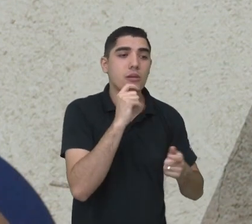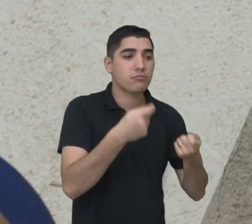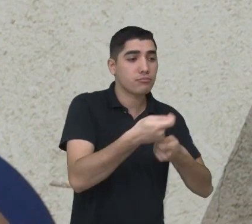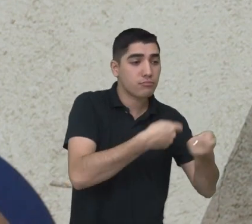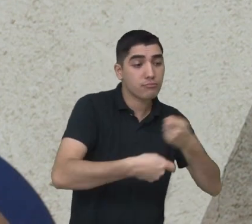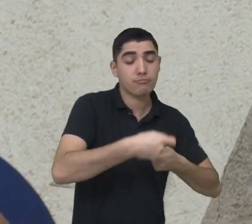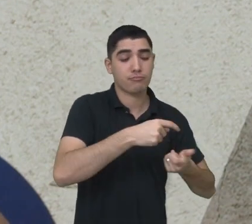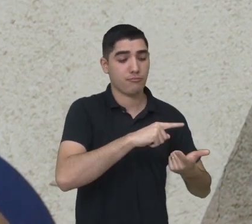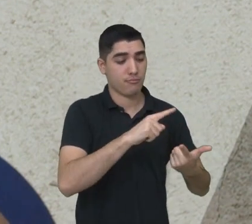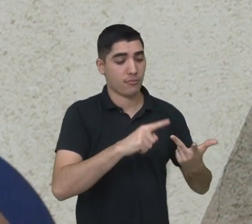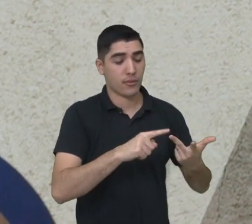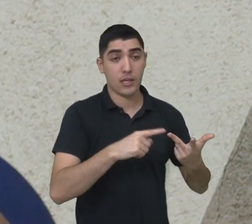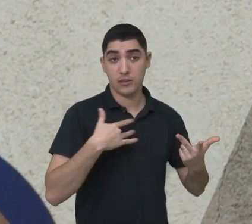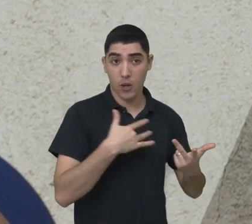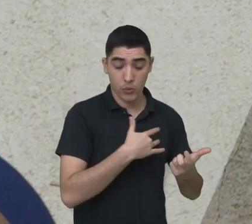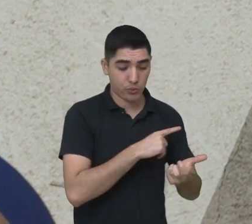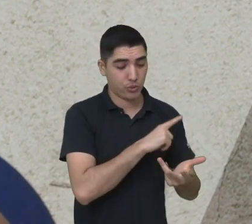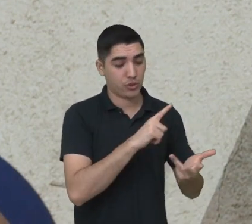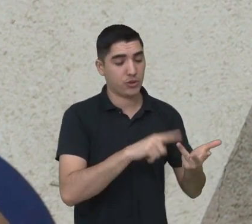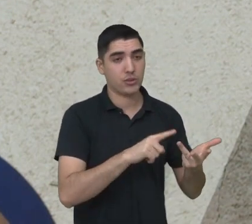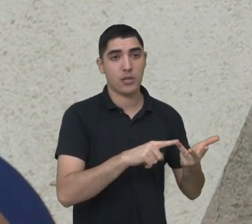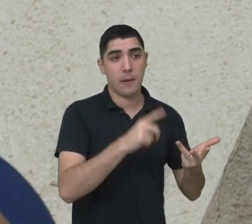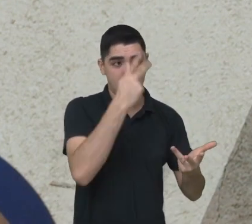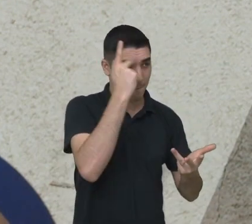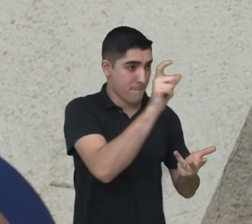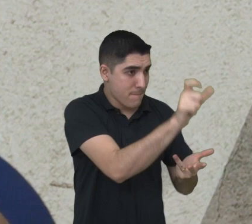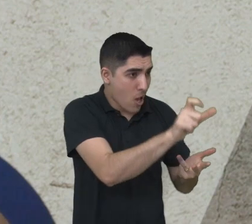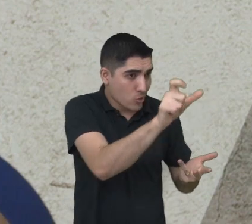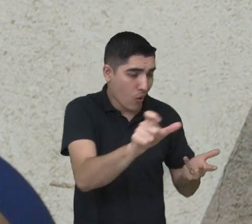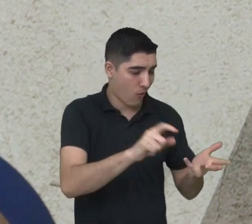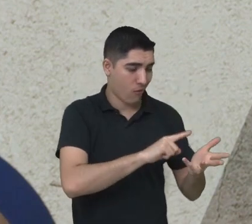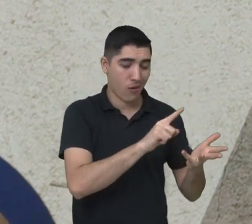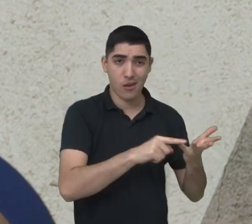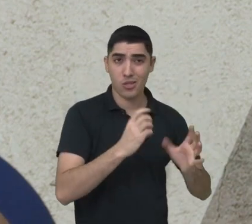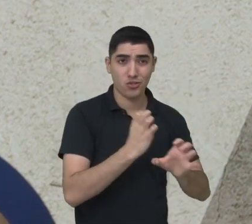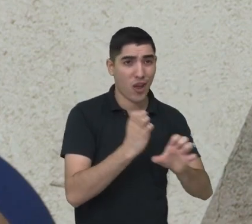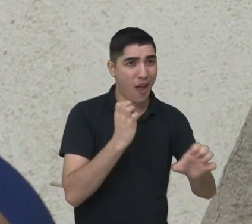negócios, saúde, pessoas, engenharias...